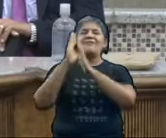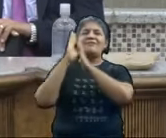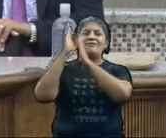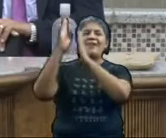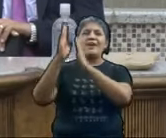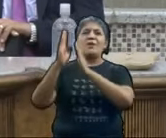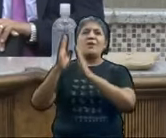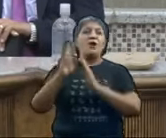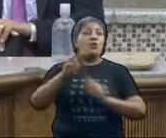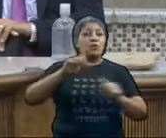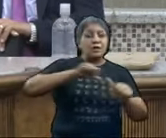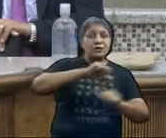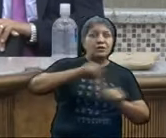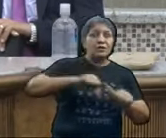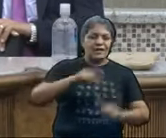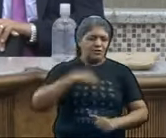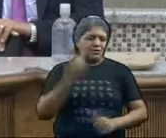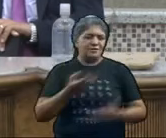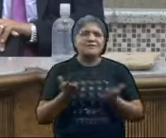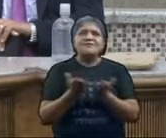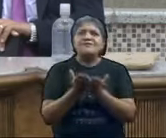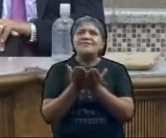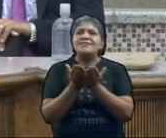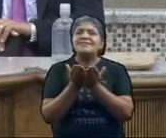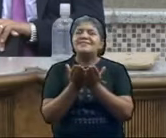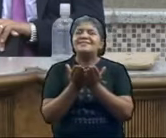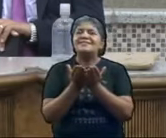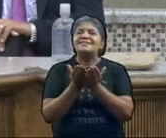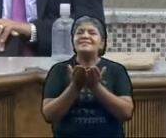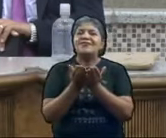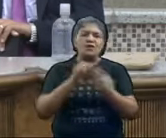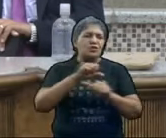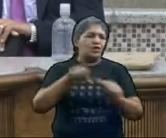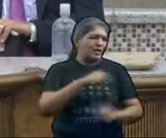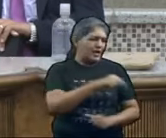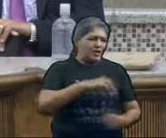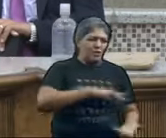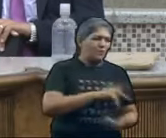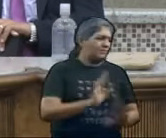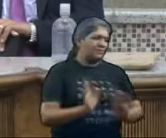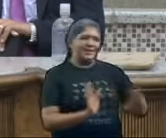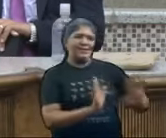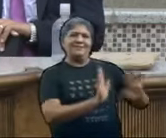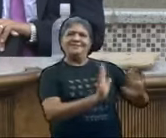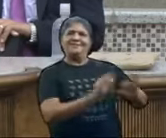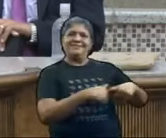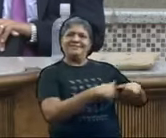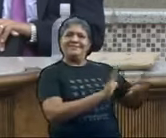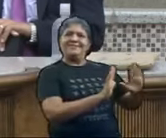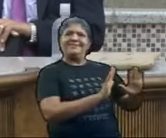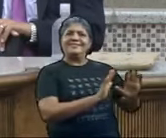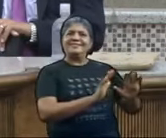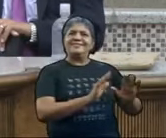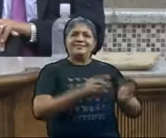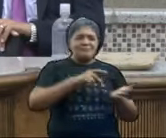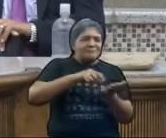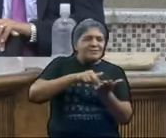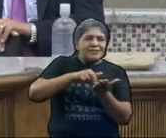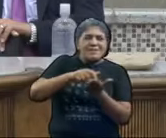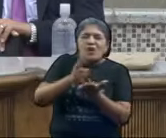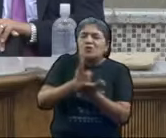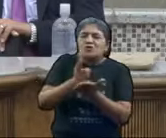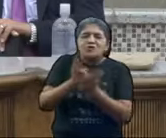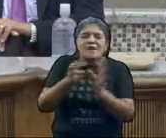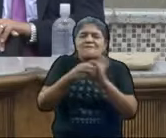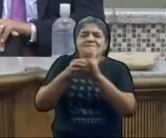Não troquemos a vida cristã, o caminhar com Deus por nada. Não! Caminhar com Deus é